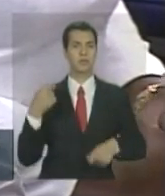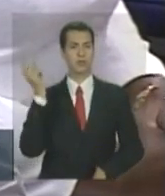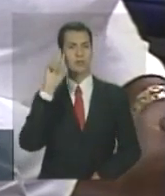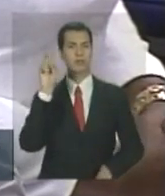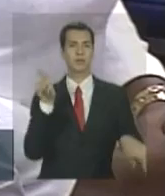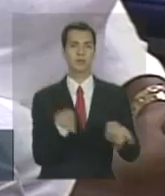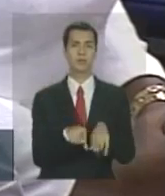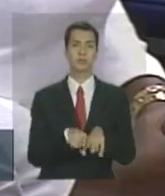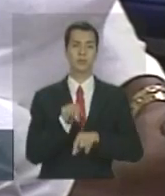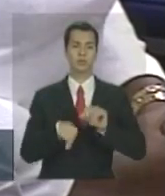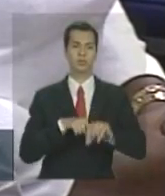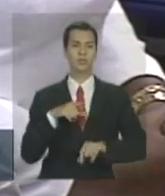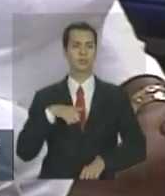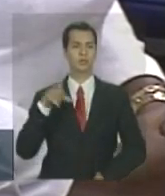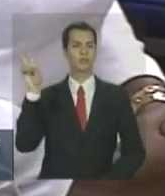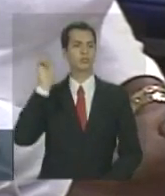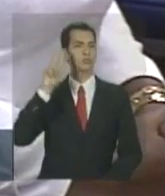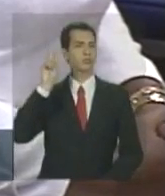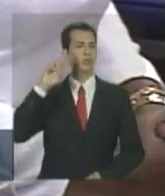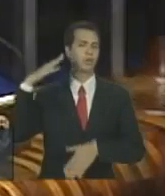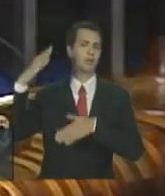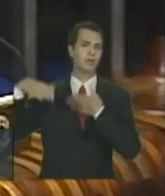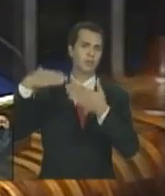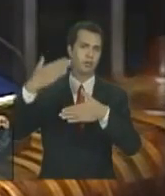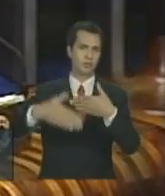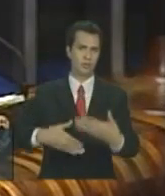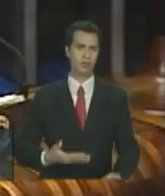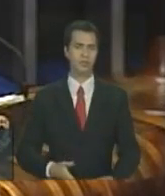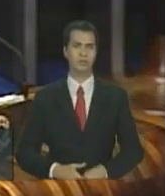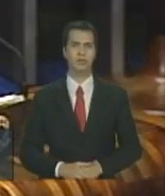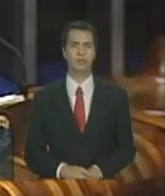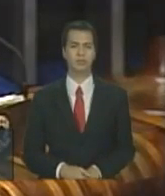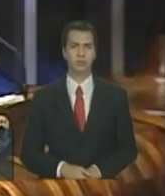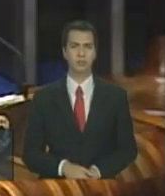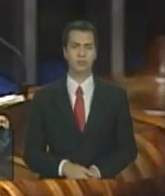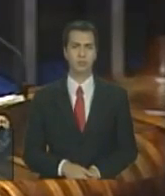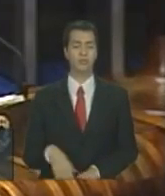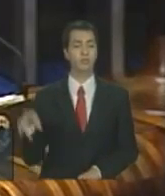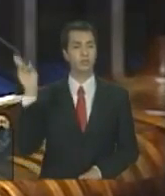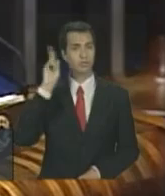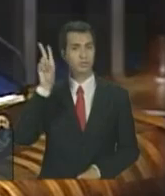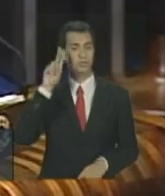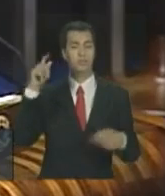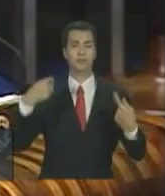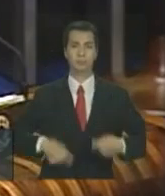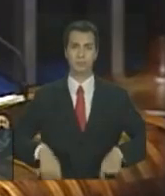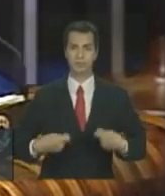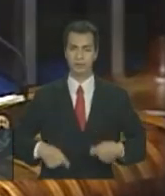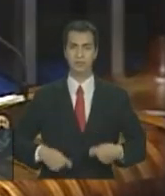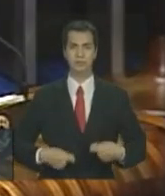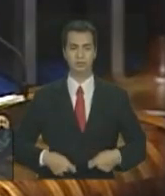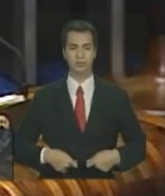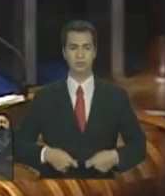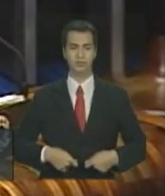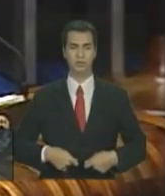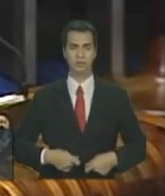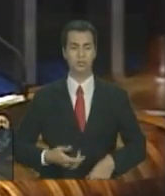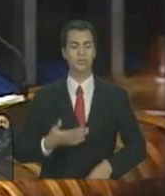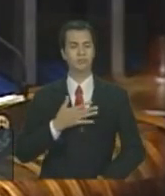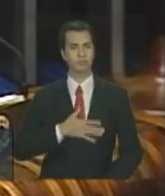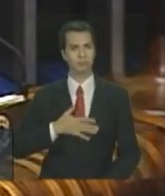prêmio. Ele tem uma história. Essa história também merece ser relembrada no nome da